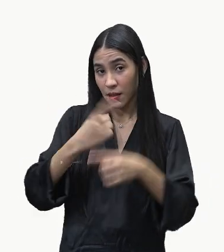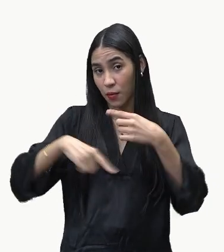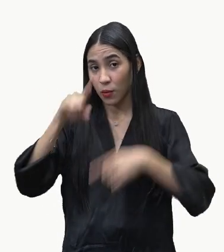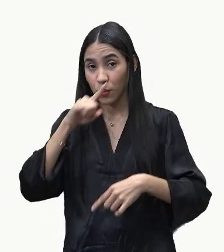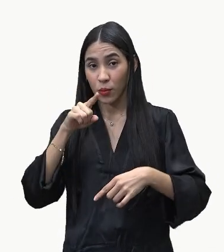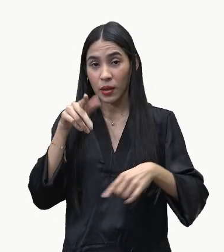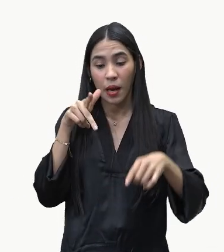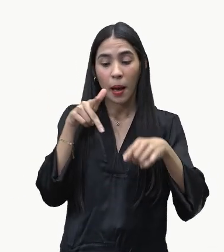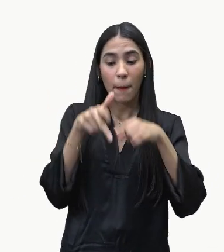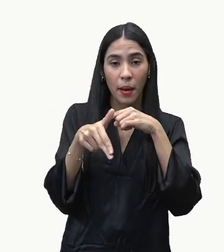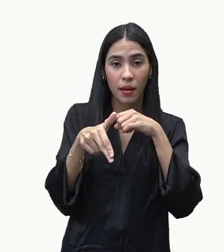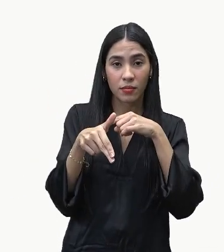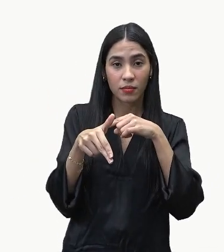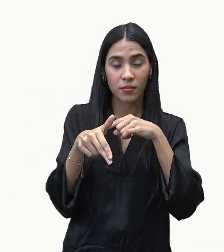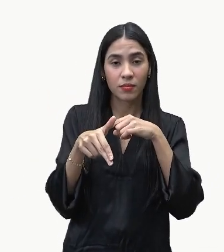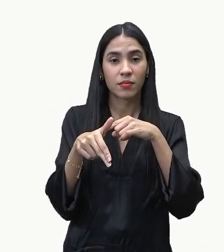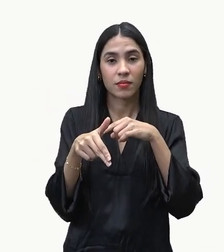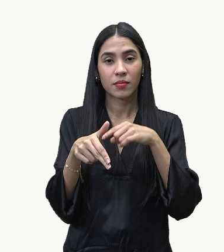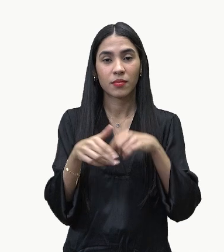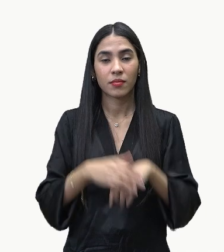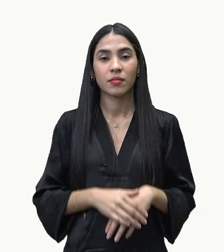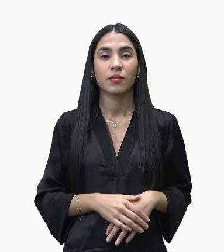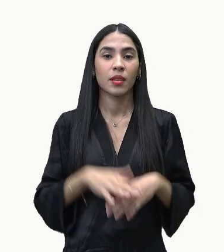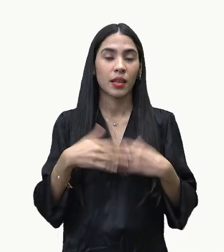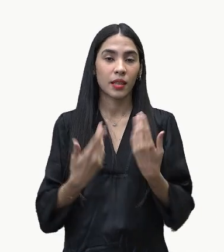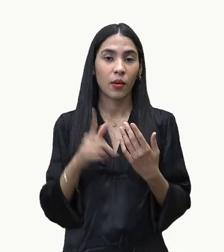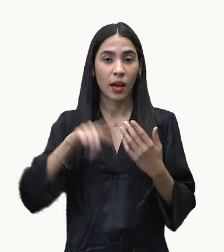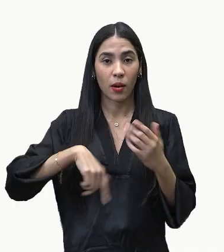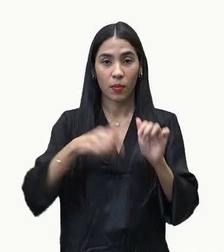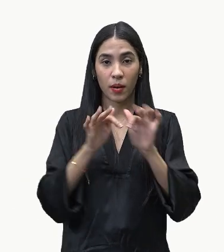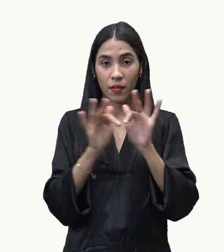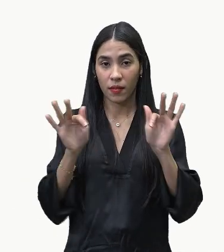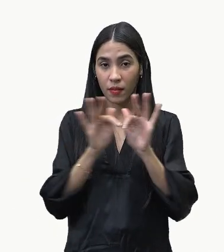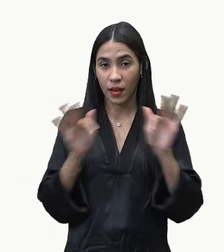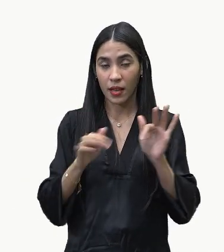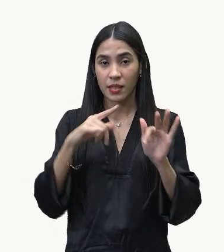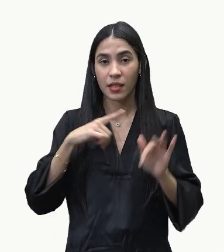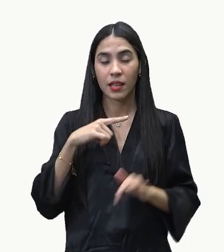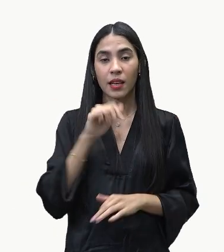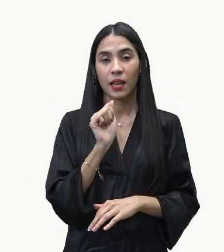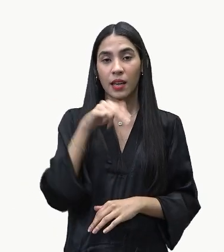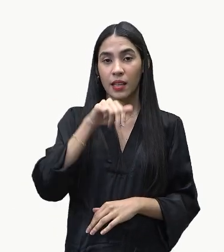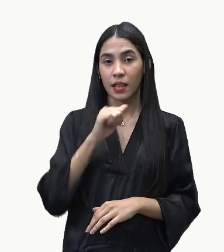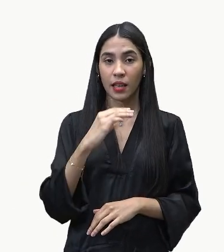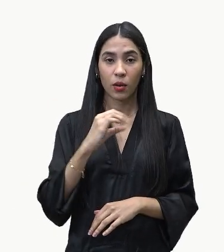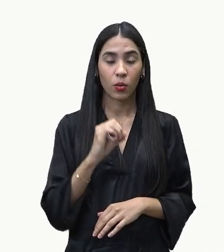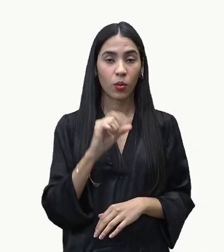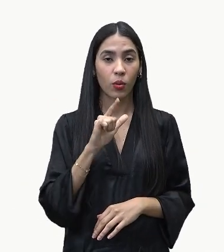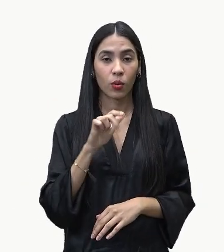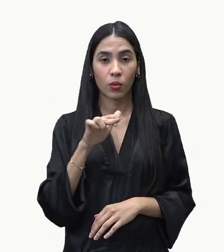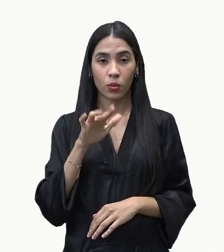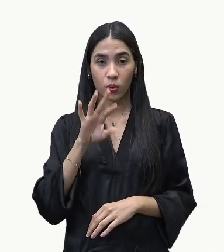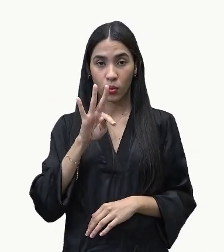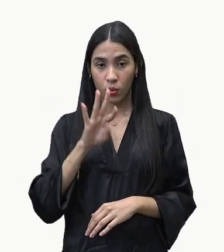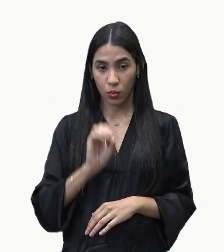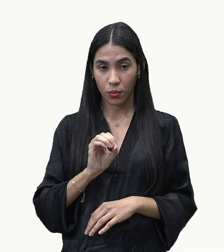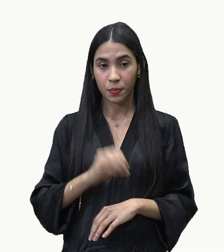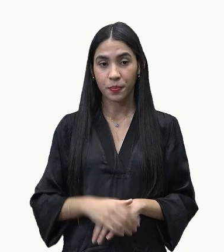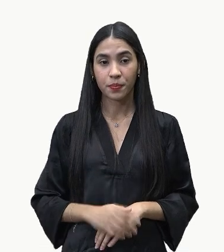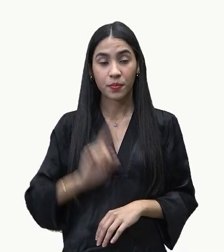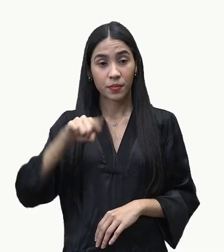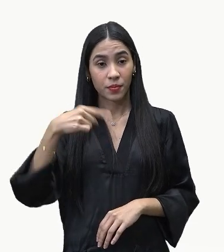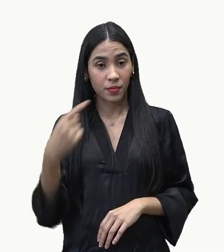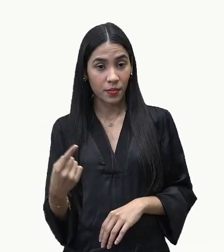de interrupção. Então, é uma construção que tem este anacoluto, ok? Seguindo adiante, nós